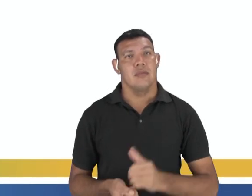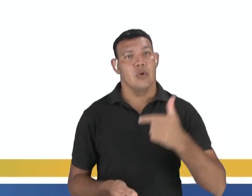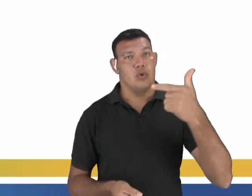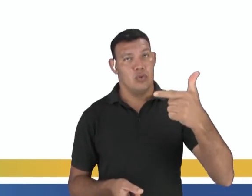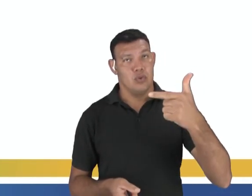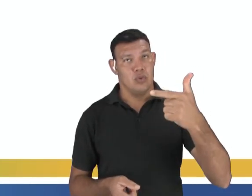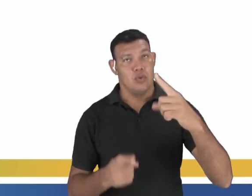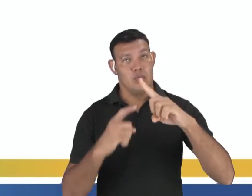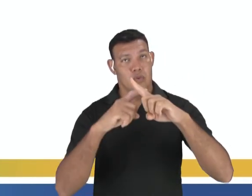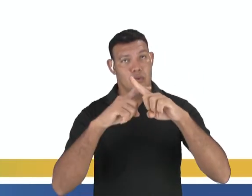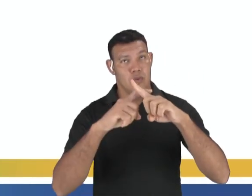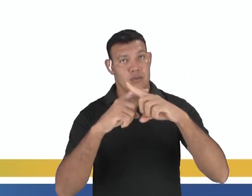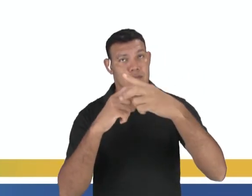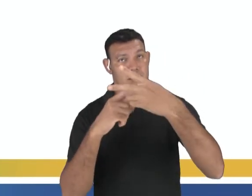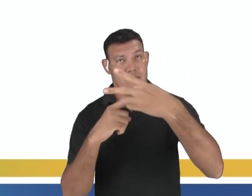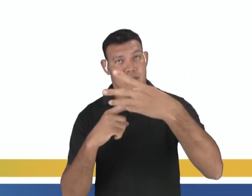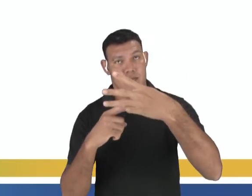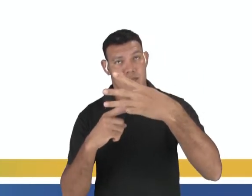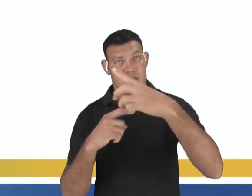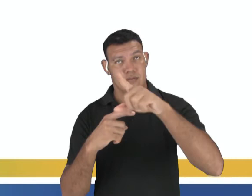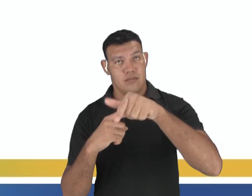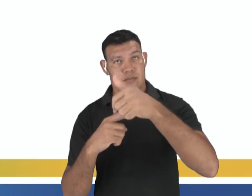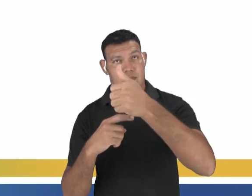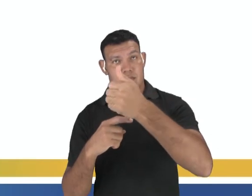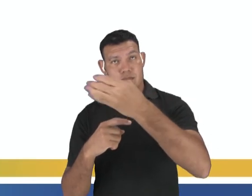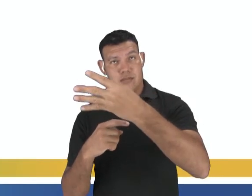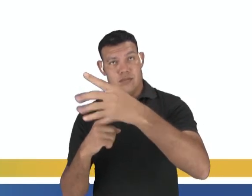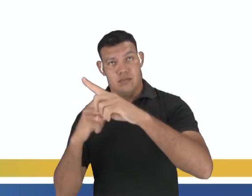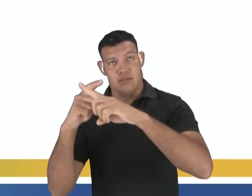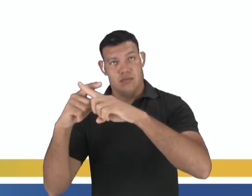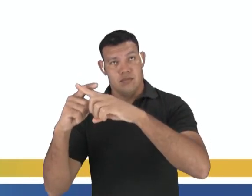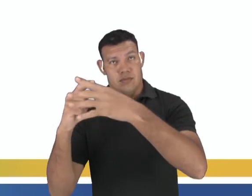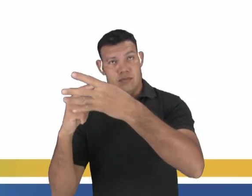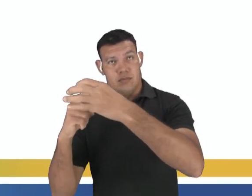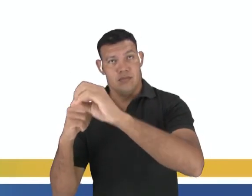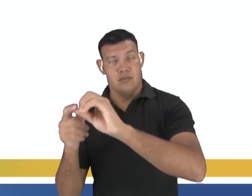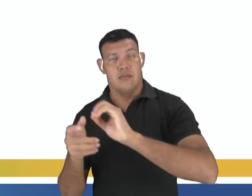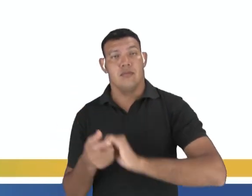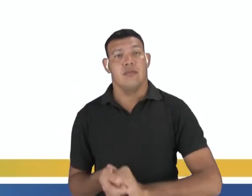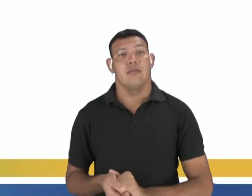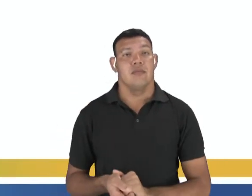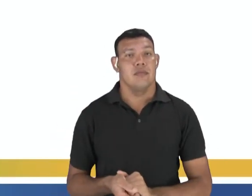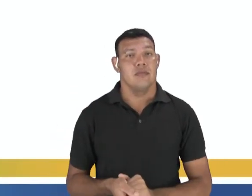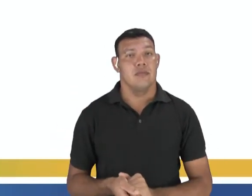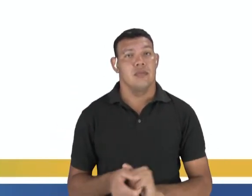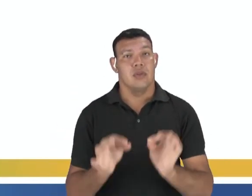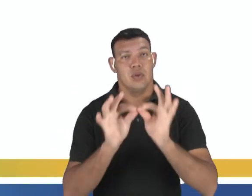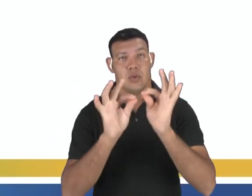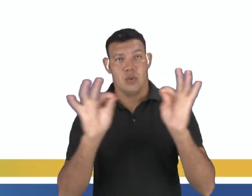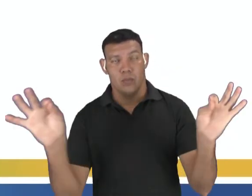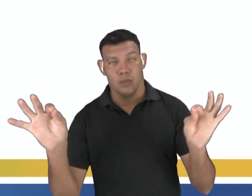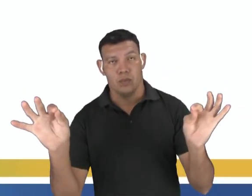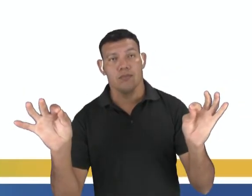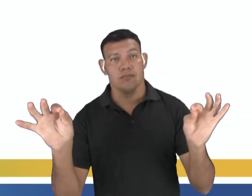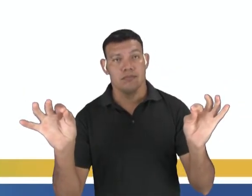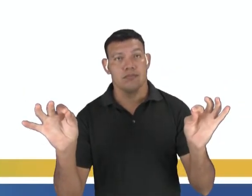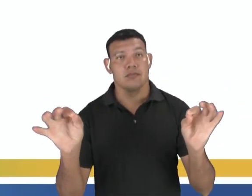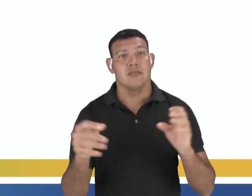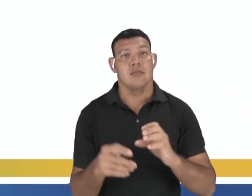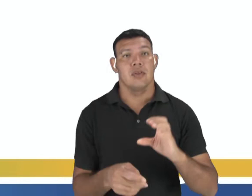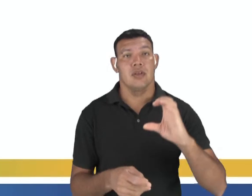vezes 3,14 vezes 40. Eu vou ter aí que o comprimento da circunferência vai ser